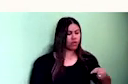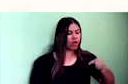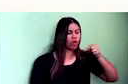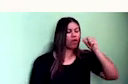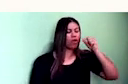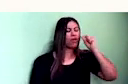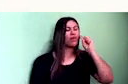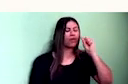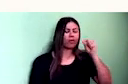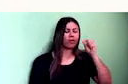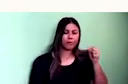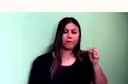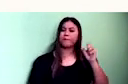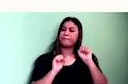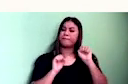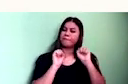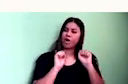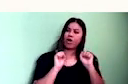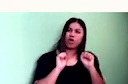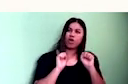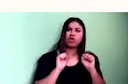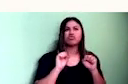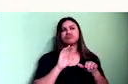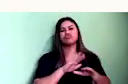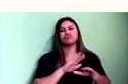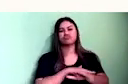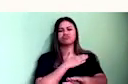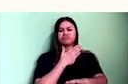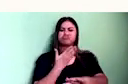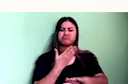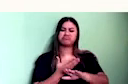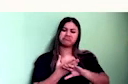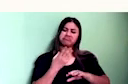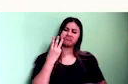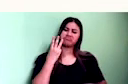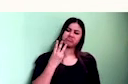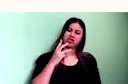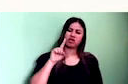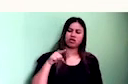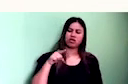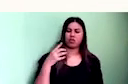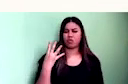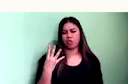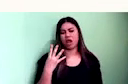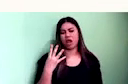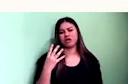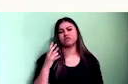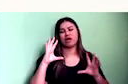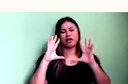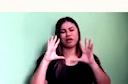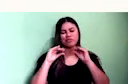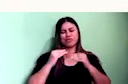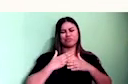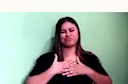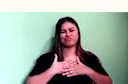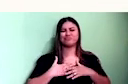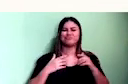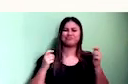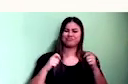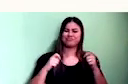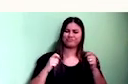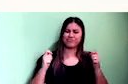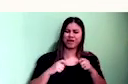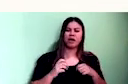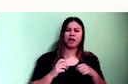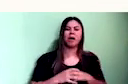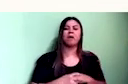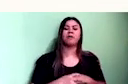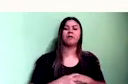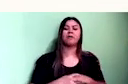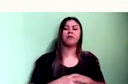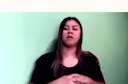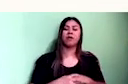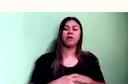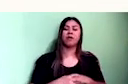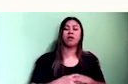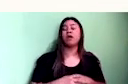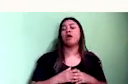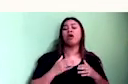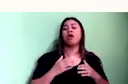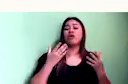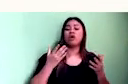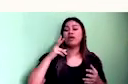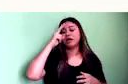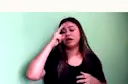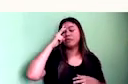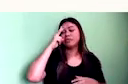4 vezes ao dia. Pode tomar ao longo do dia e sentir o efeito à noite. Lembrando que todos os exemplos que eu trouxe, ou você for fazer todos eles no